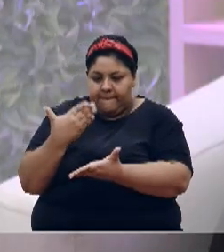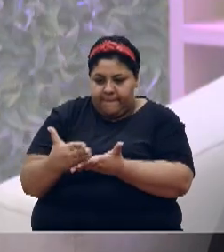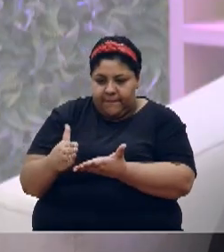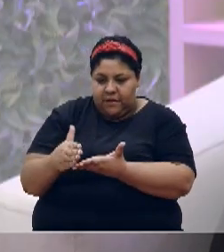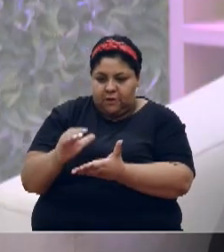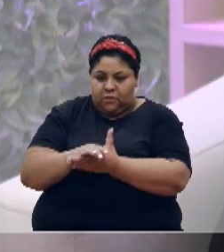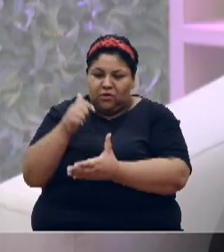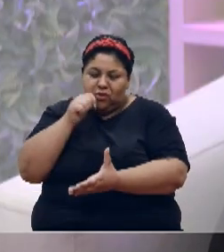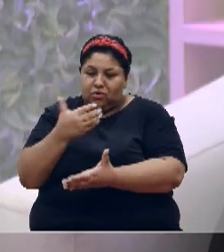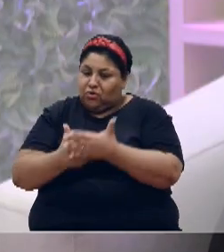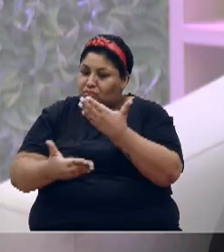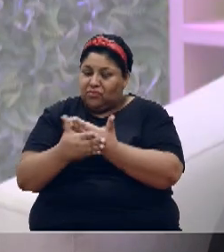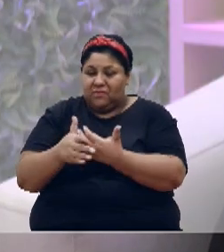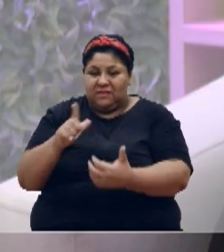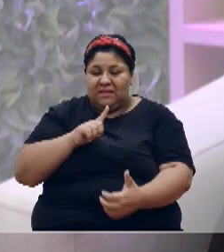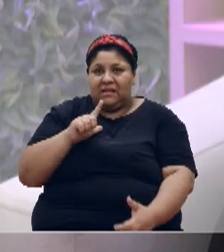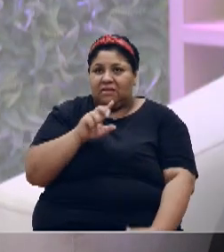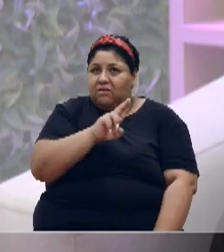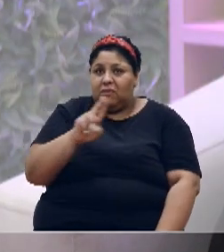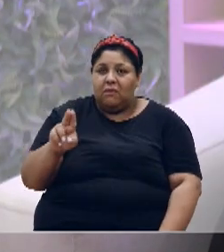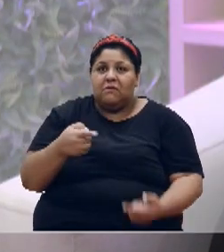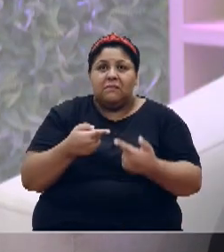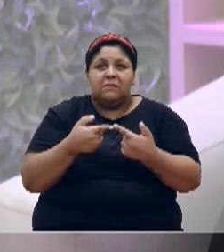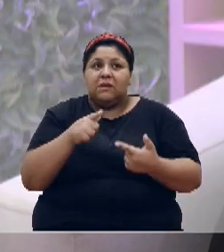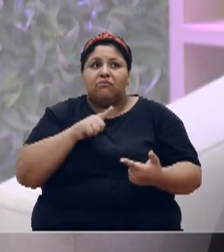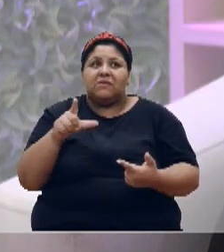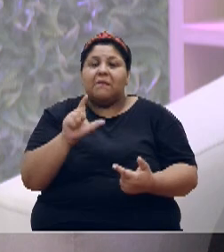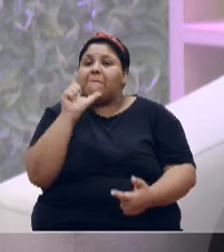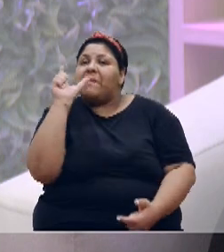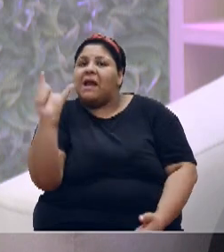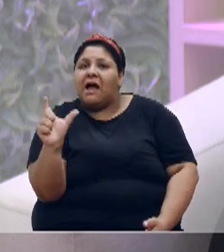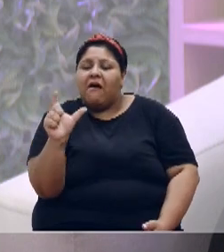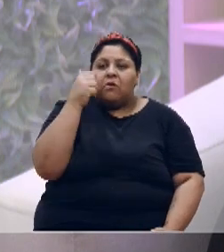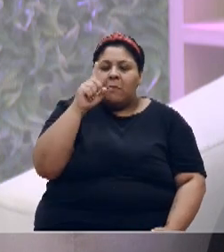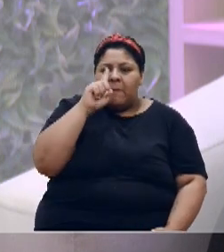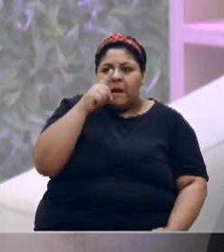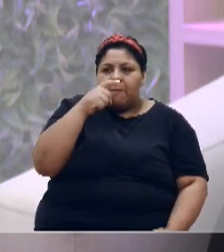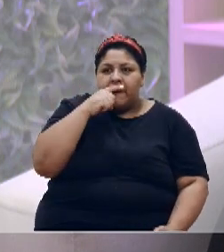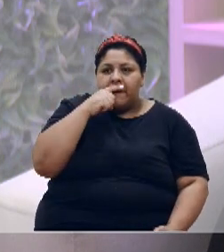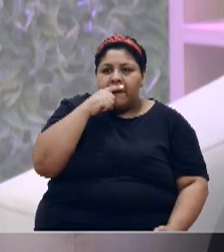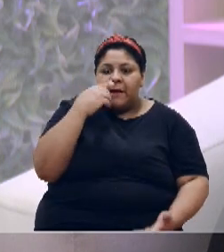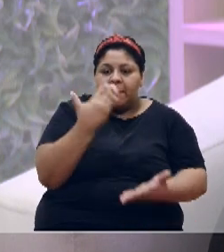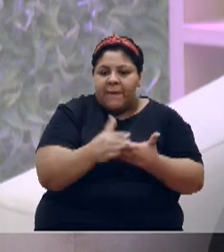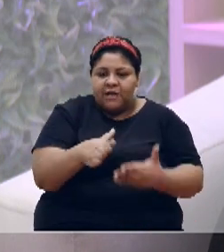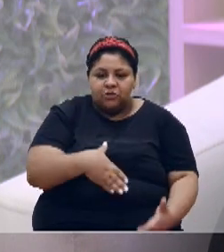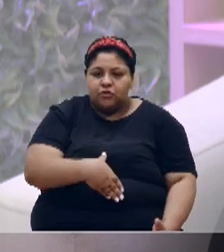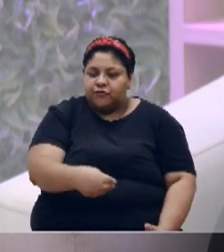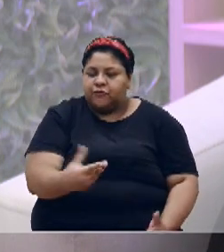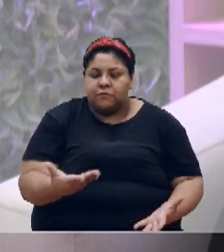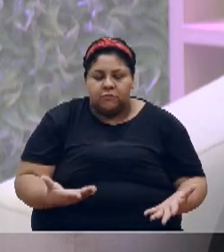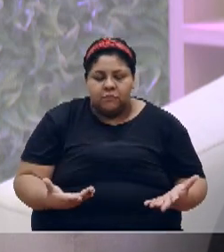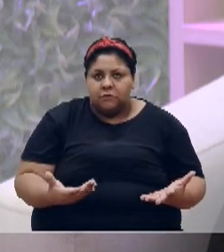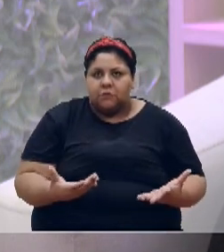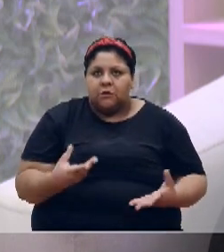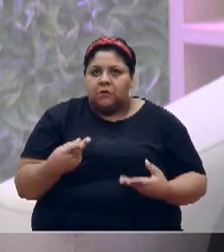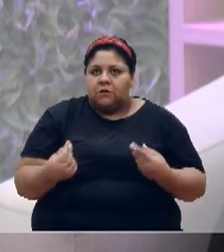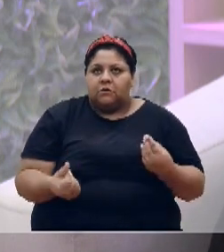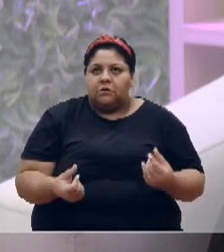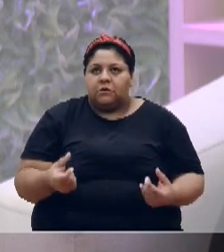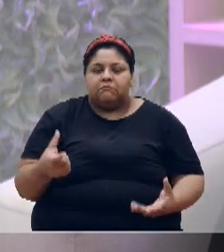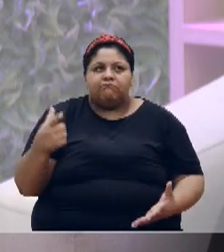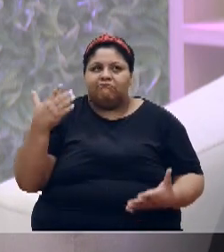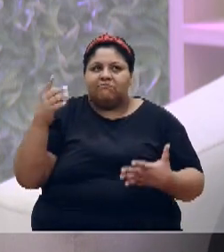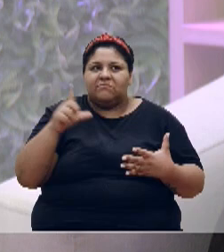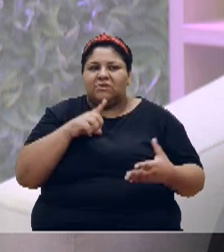Tudo tem nome, mas não tem nome para uma mãe que perde um filho. Não tem nome para nenhum pai e uma mãe que perde filho. Isso é uma coisa que não tem... foge da